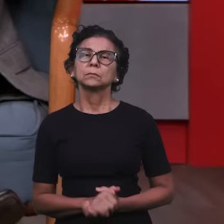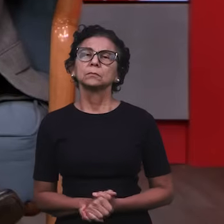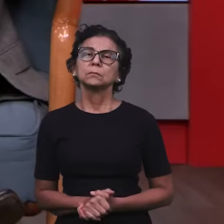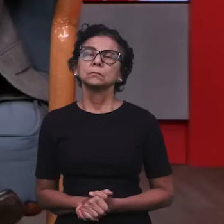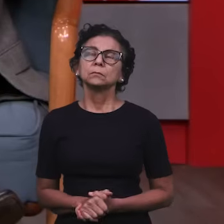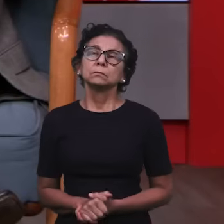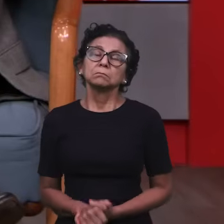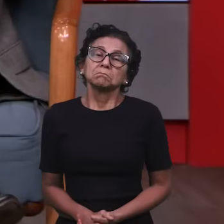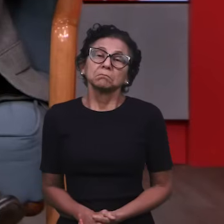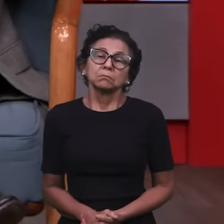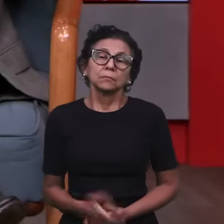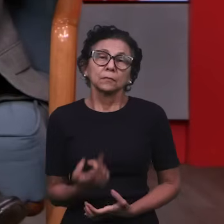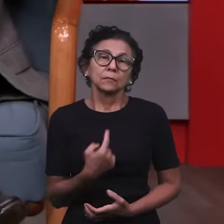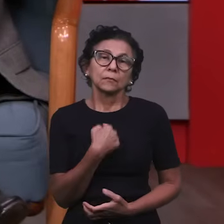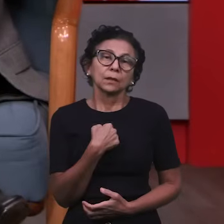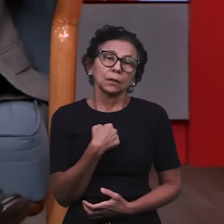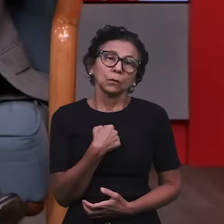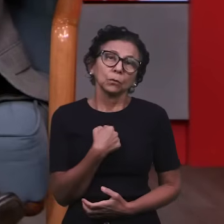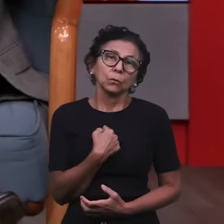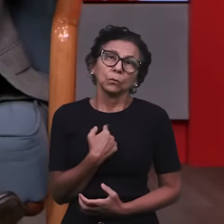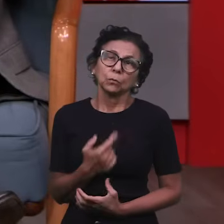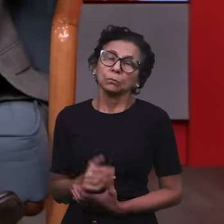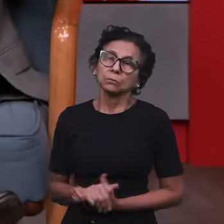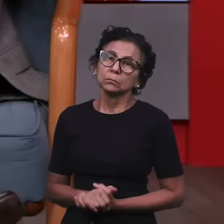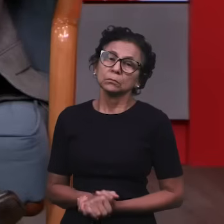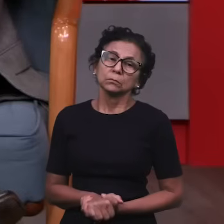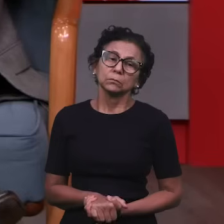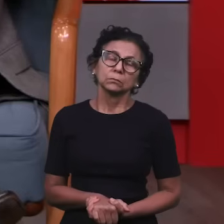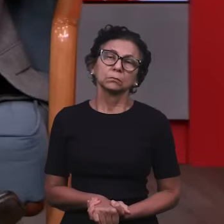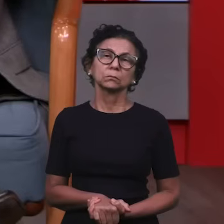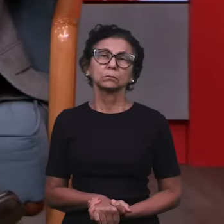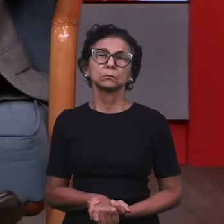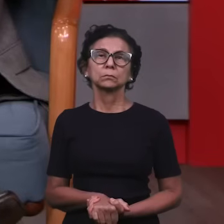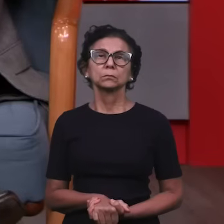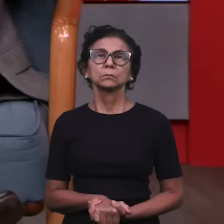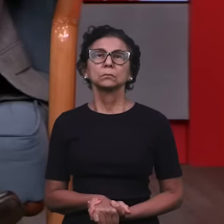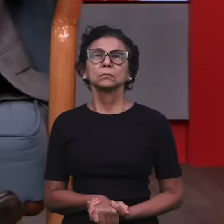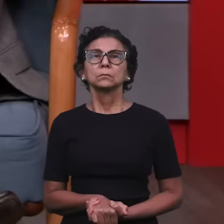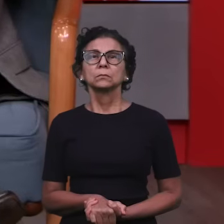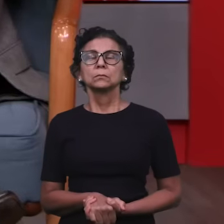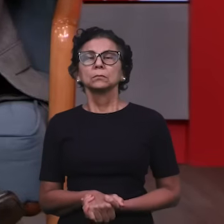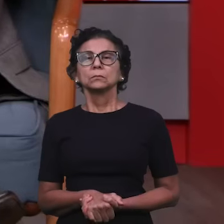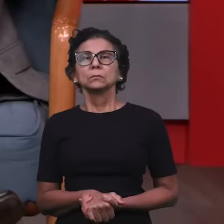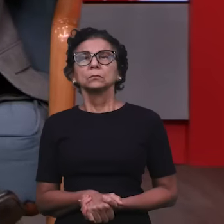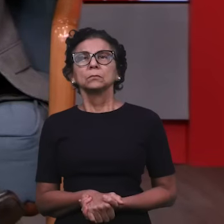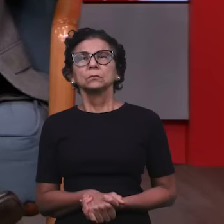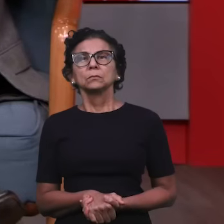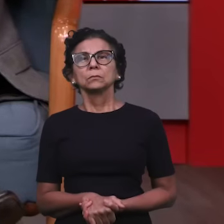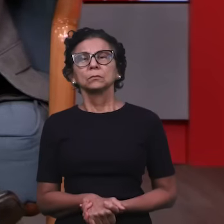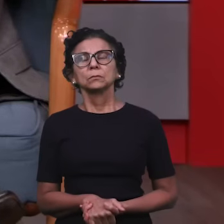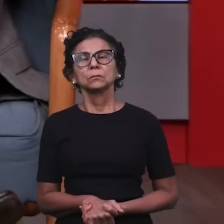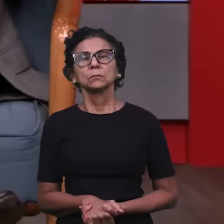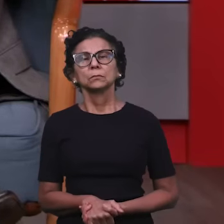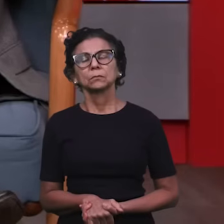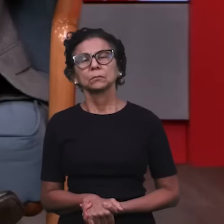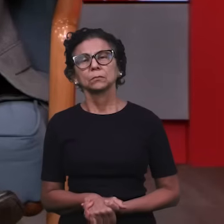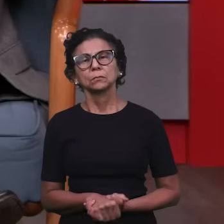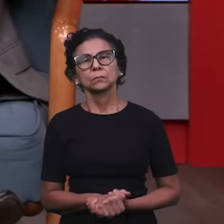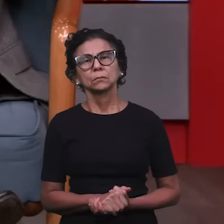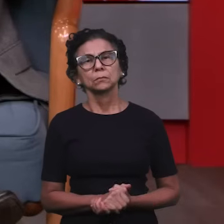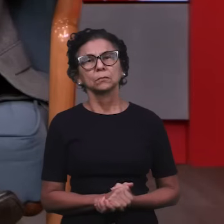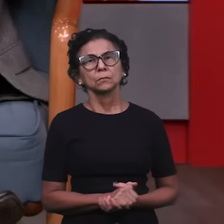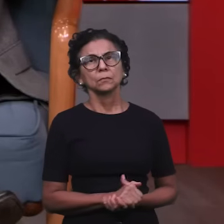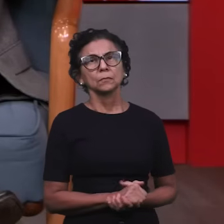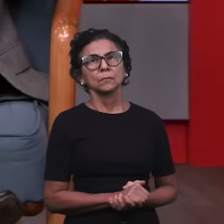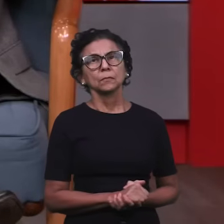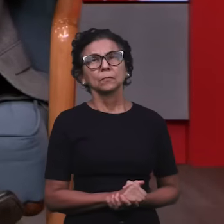E eu fui estudar com um colega e um pastor veio